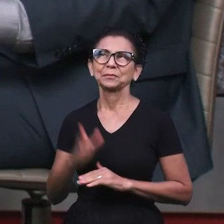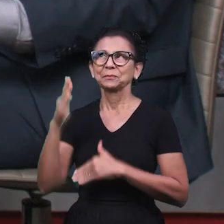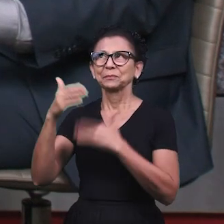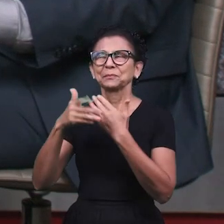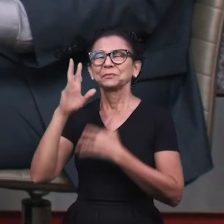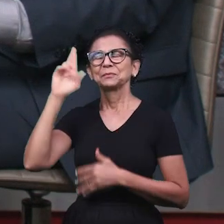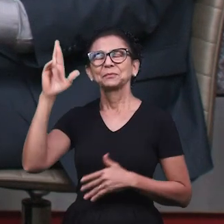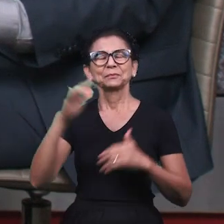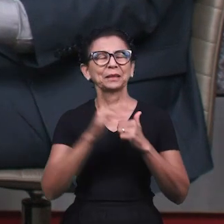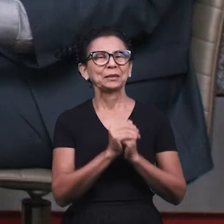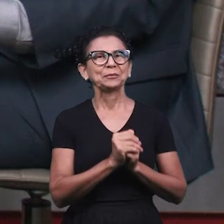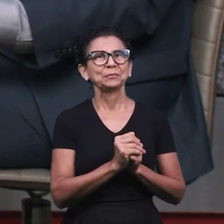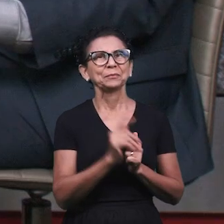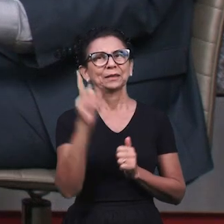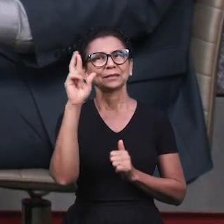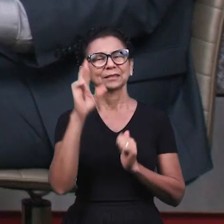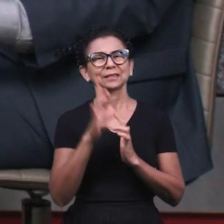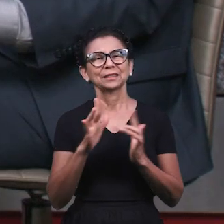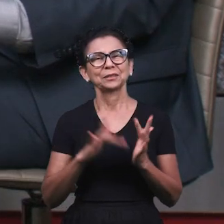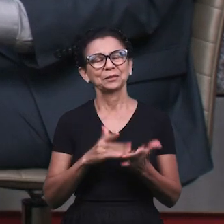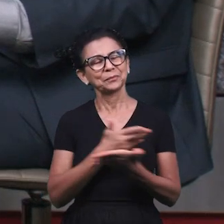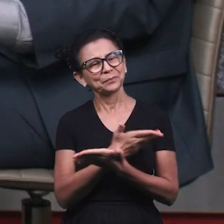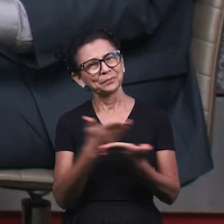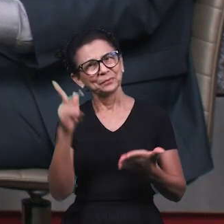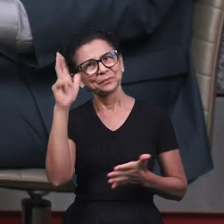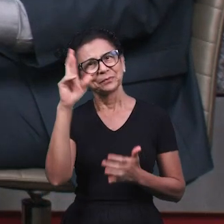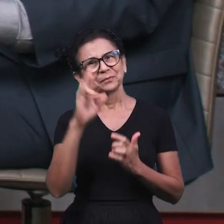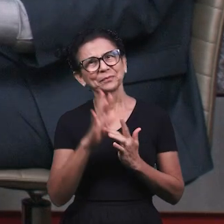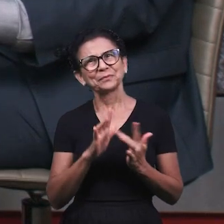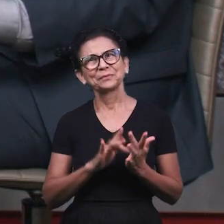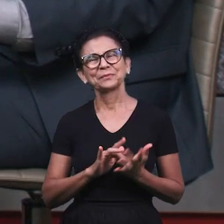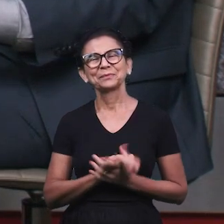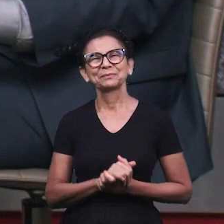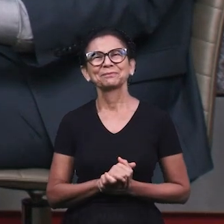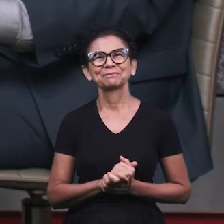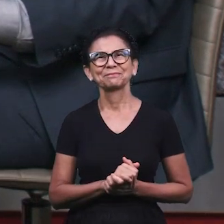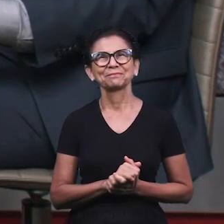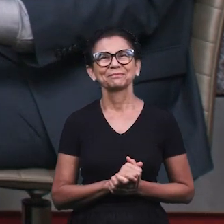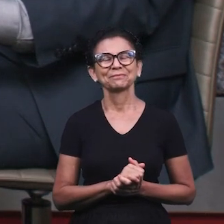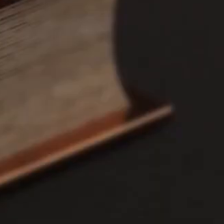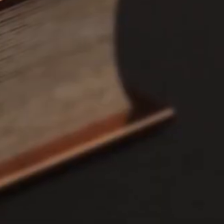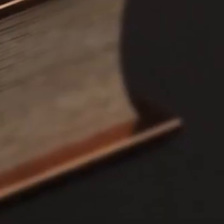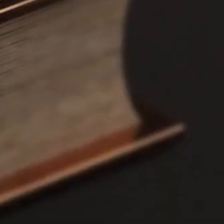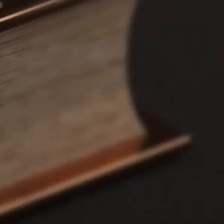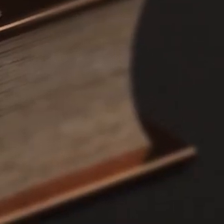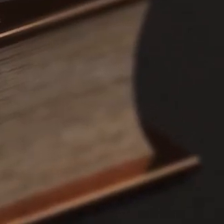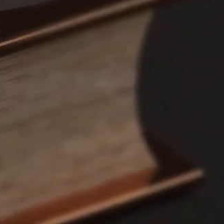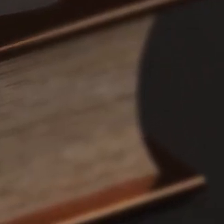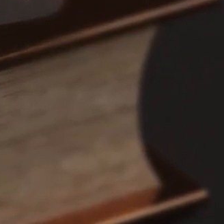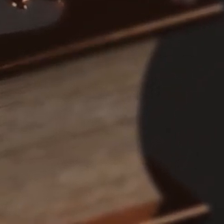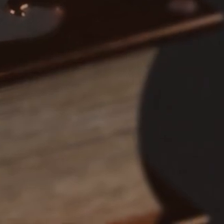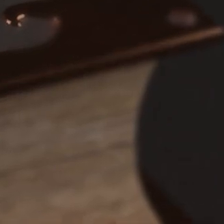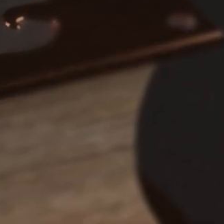pastor? Amém. Paz do Senhor aos irmãos. A paz do Senhor a todos. Amém. Glória a Deus.